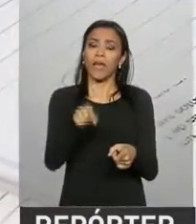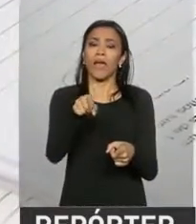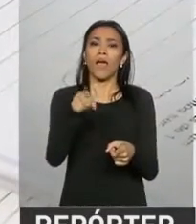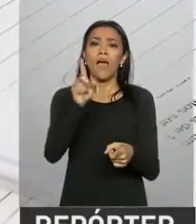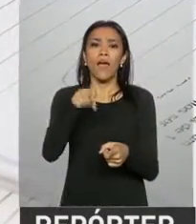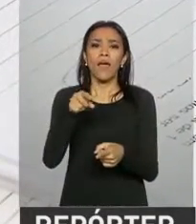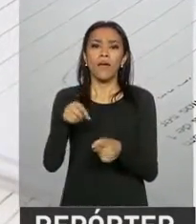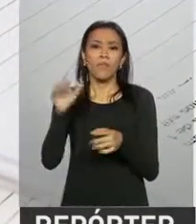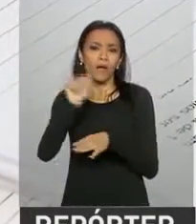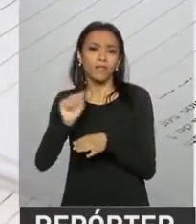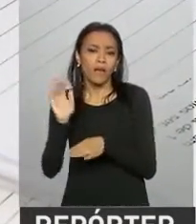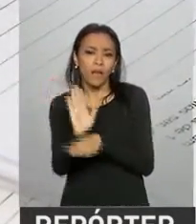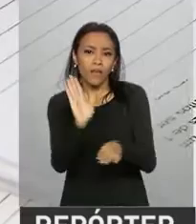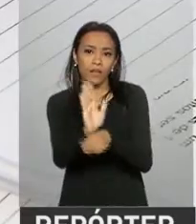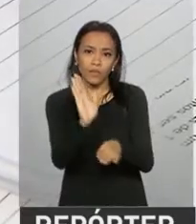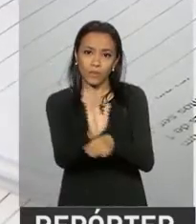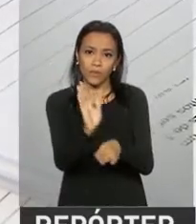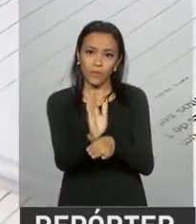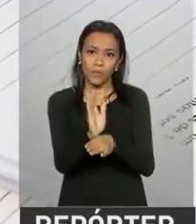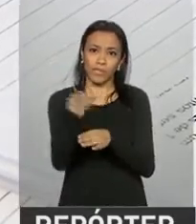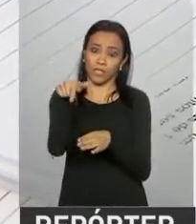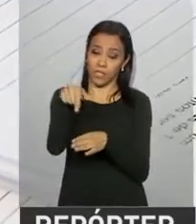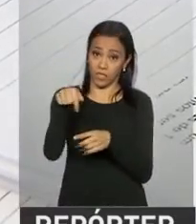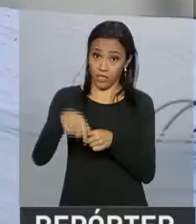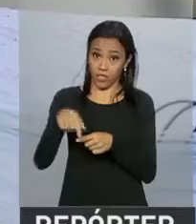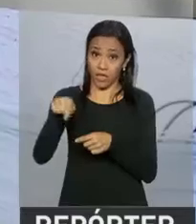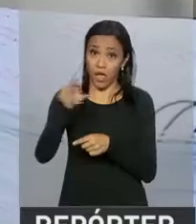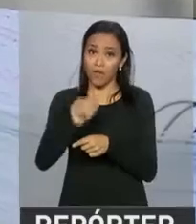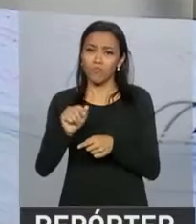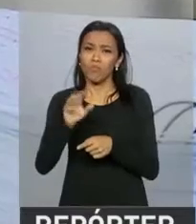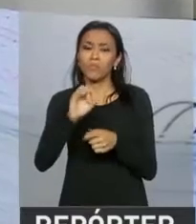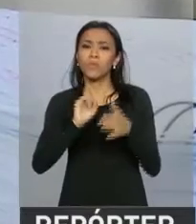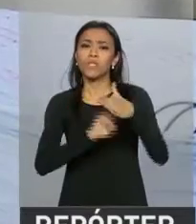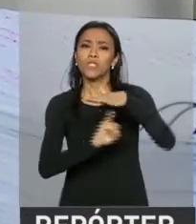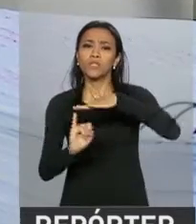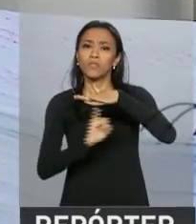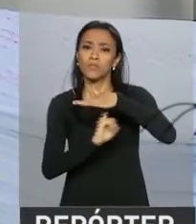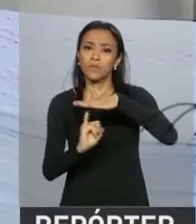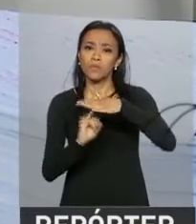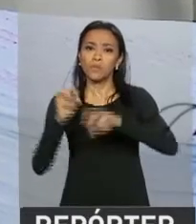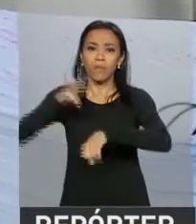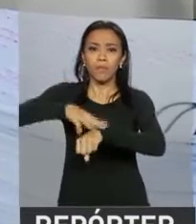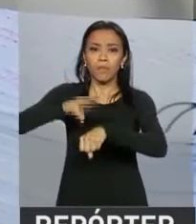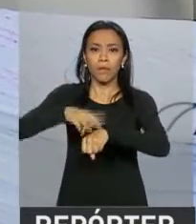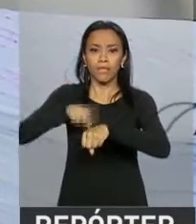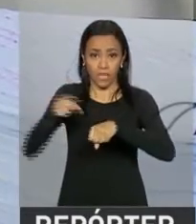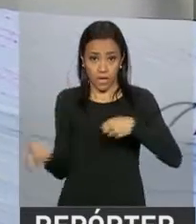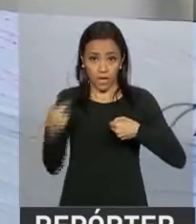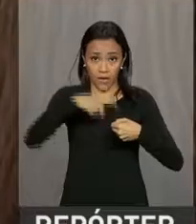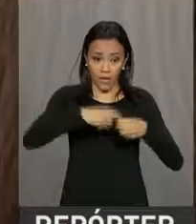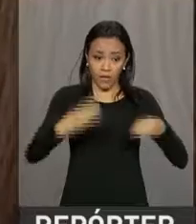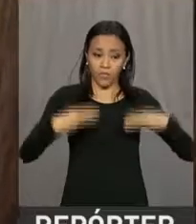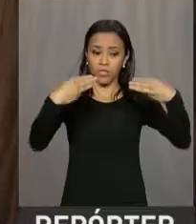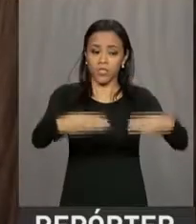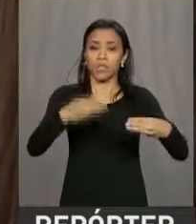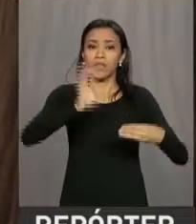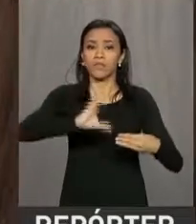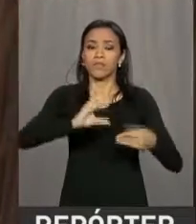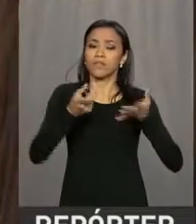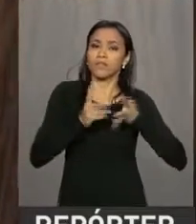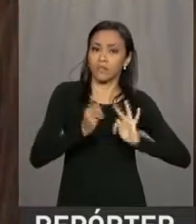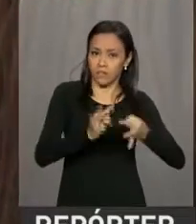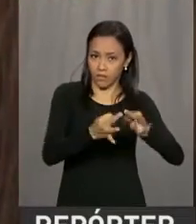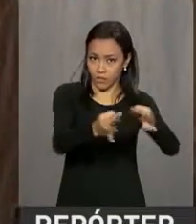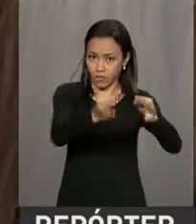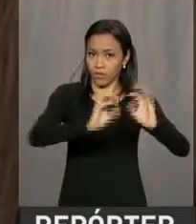financiada pelo instituto nacional de matemática aplicada o órgão ligado ao ministério da ciência tecnologia e inovações e